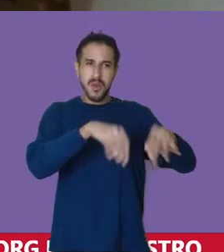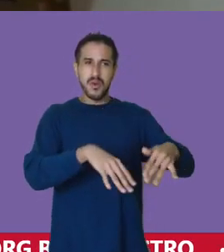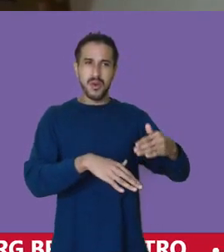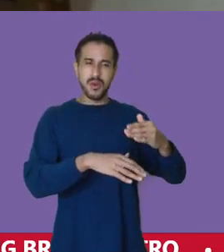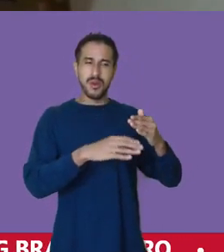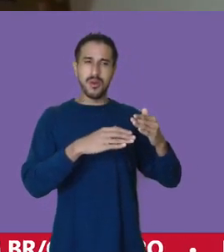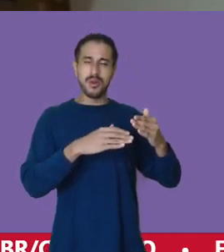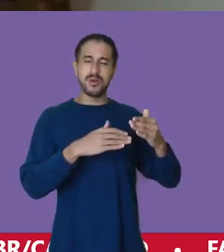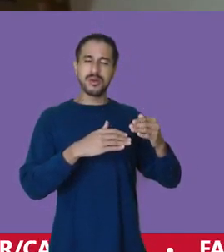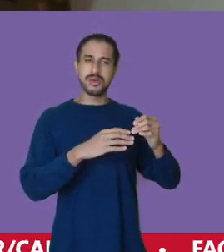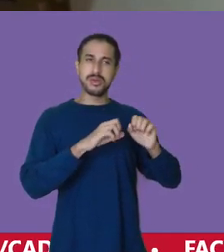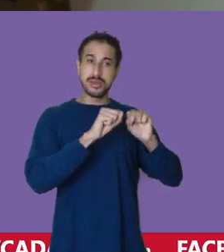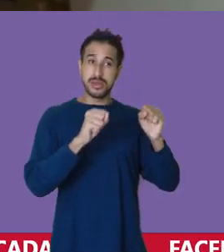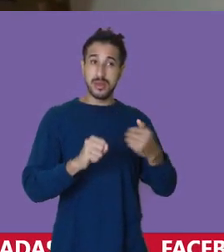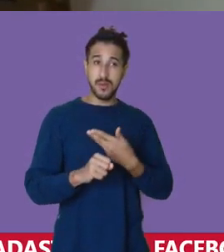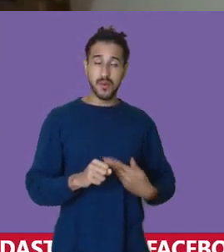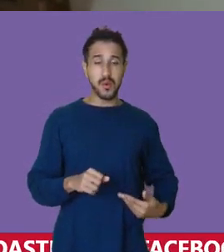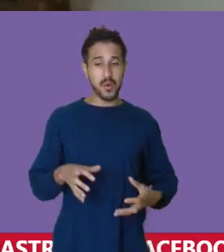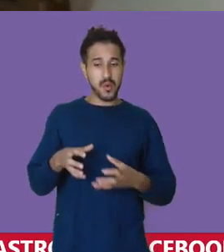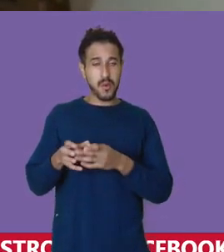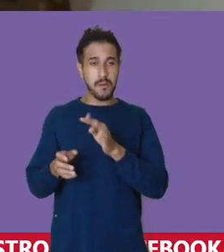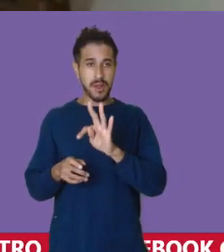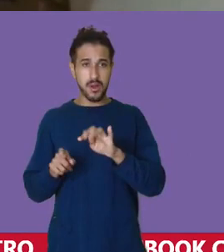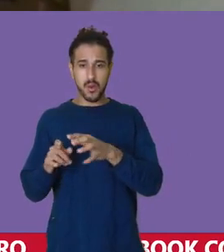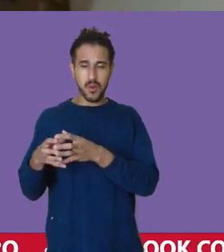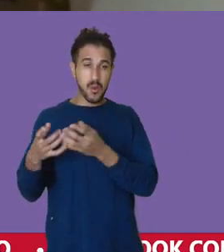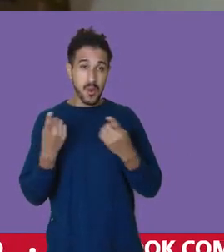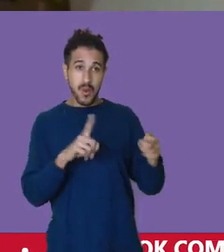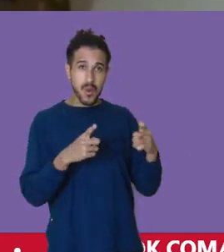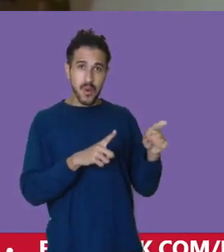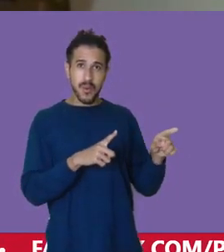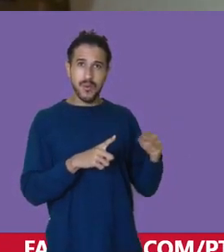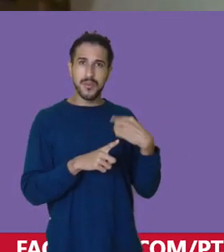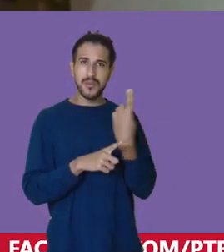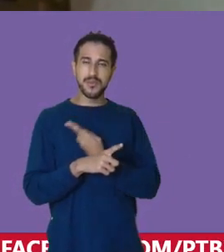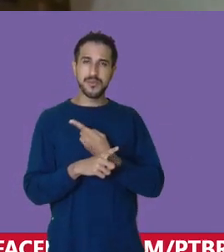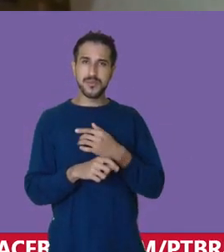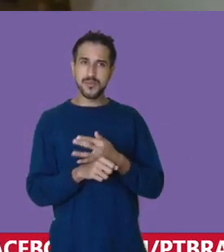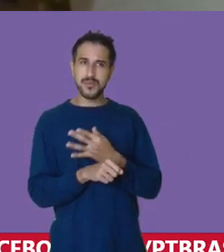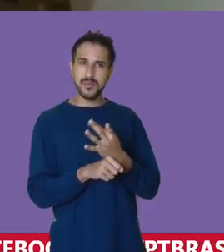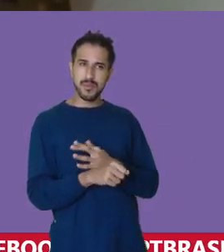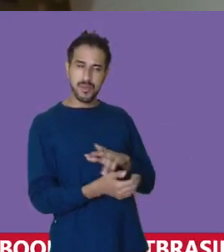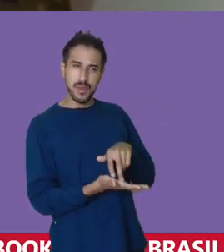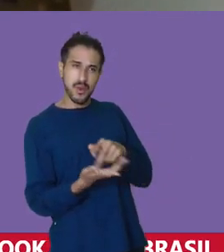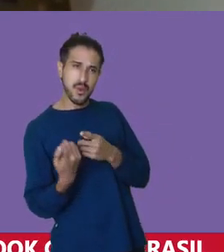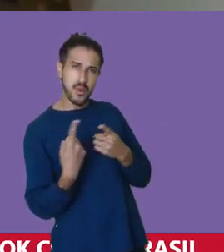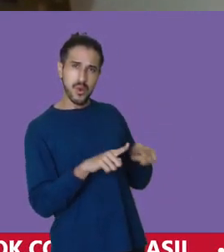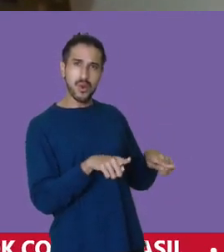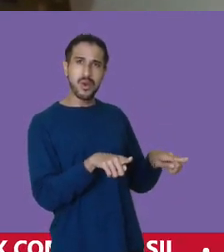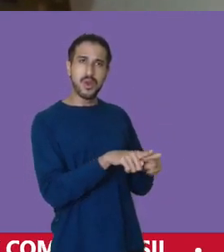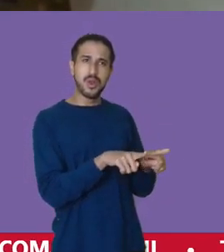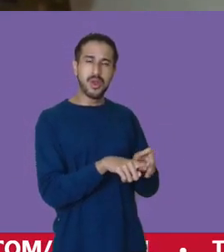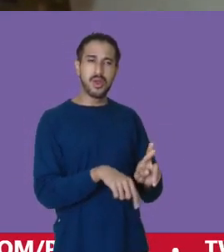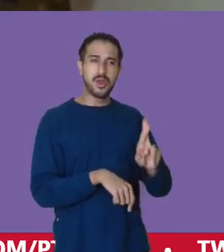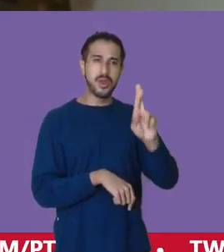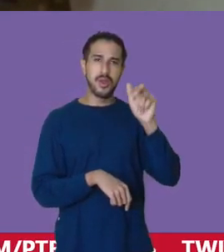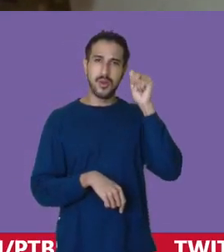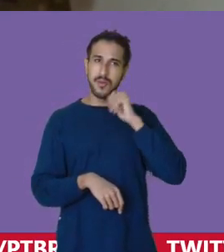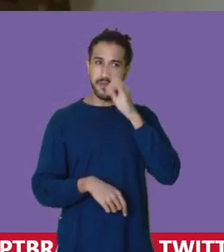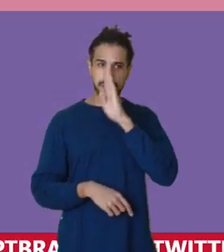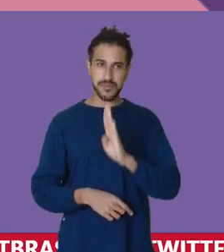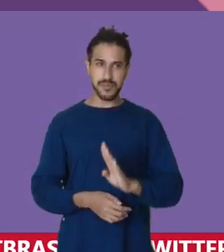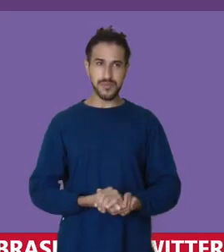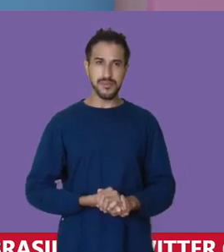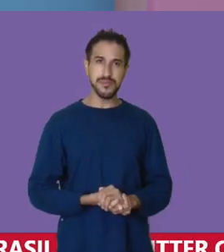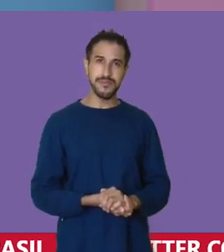serviços públicos, e a bancada do PT e a oposição, nós somos a resistência também em nome das mulheres